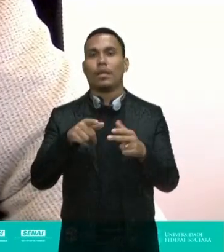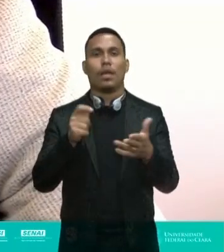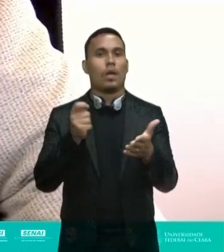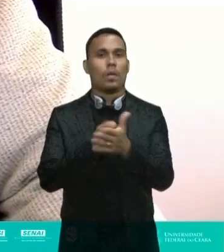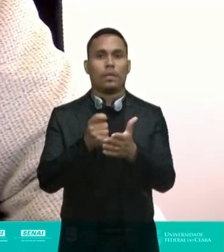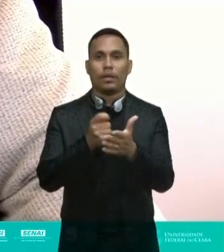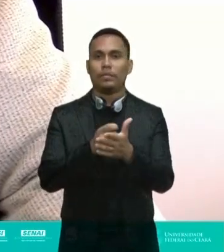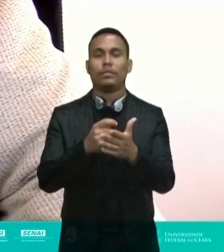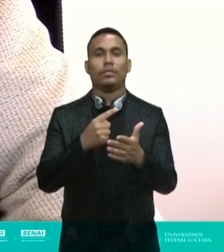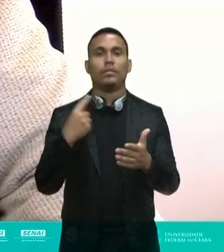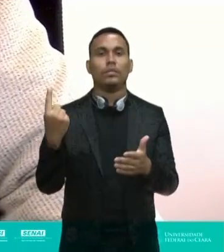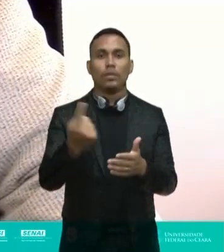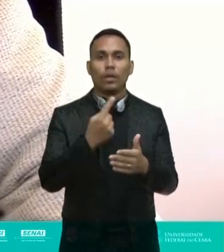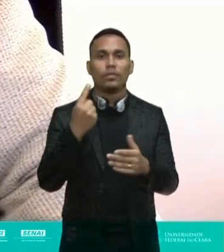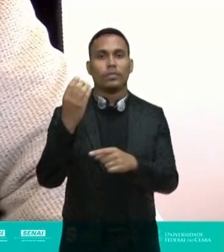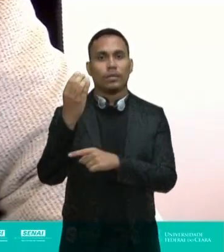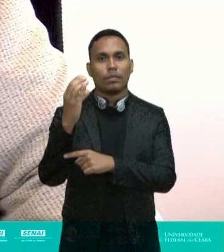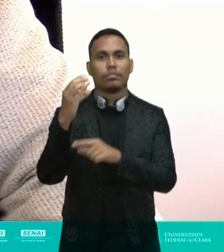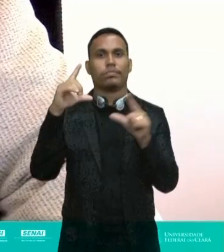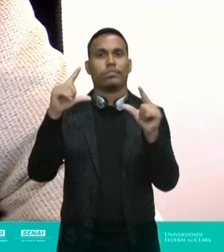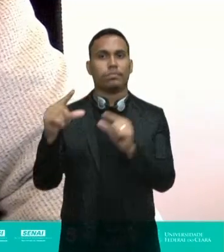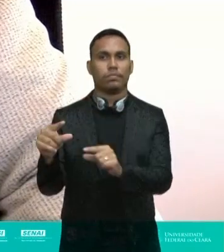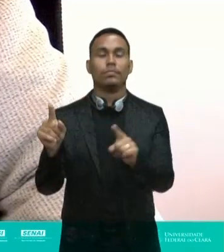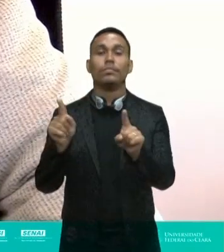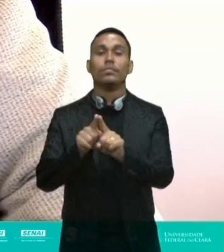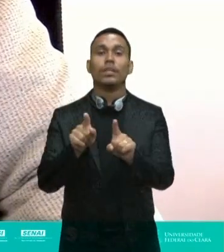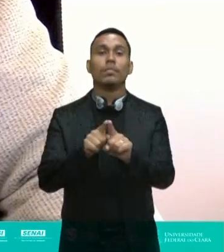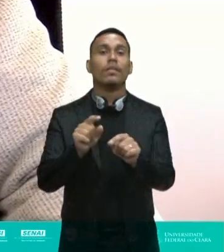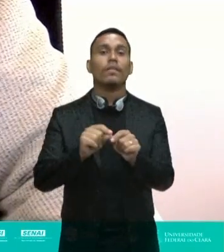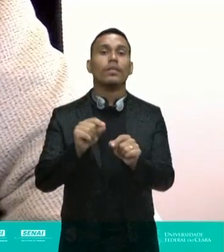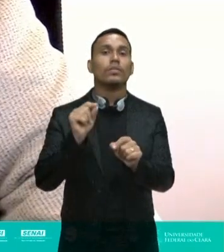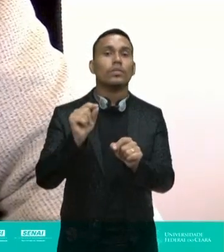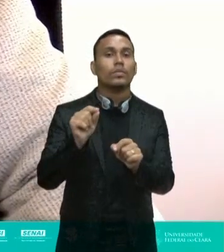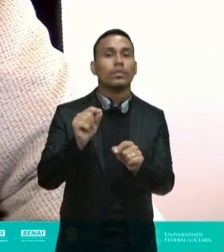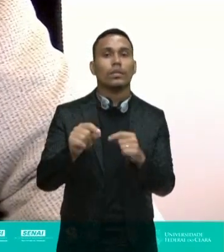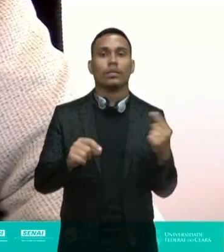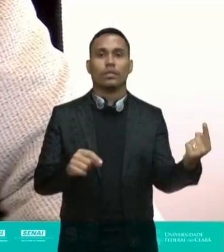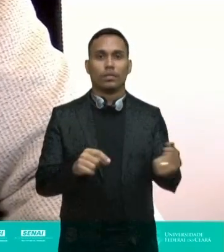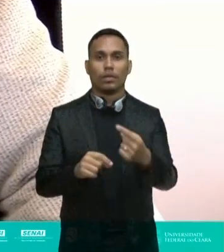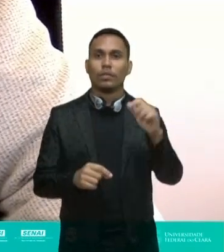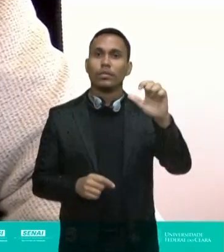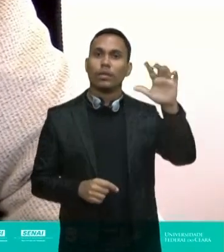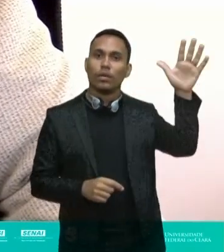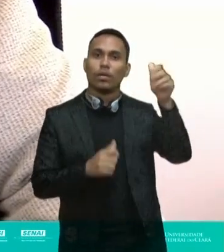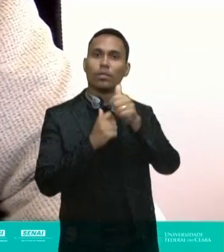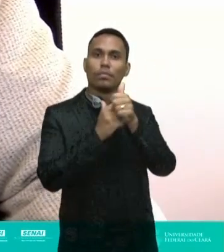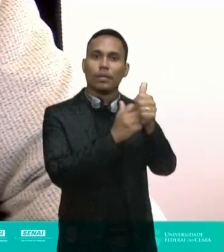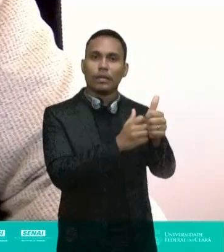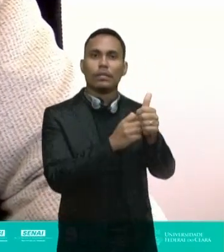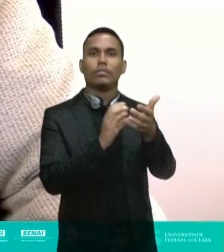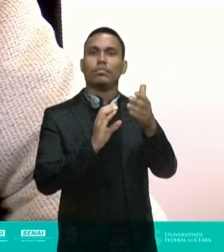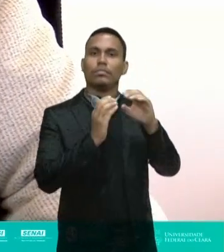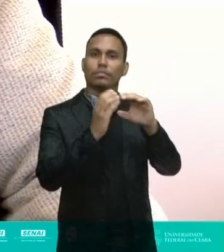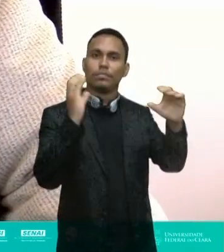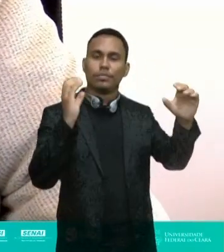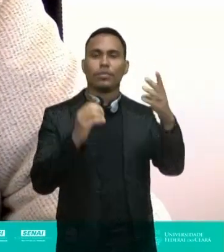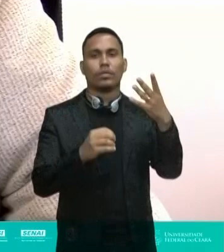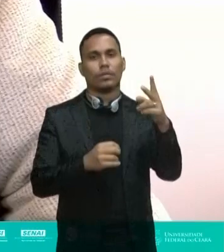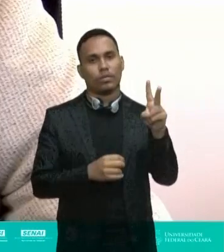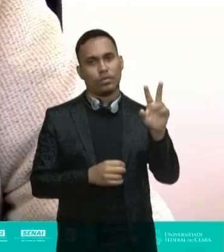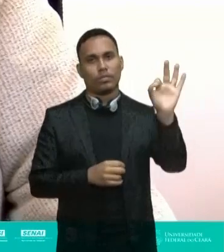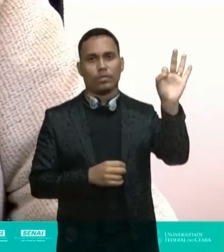ser ambicioso na descarbonização da economia e ir além do mínimo que é exigido pela Comissão Europeia, que são 42%.